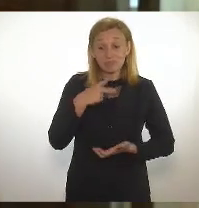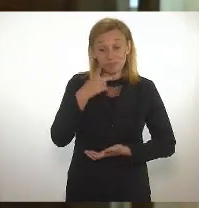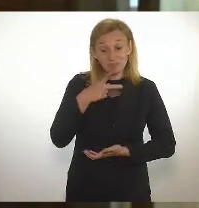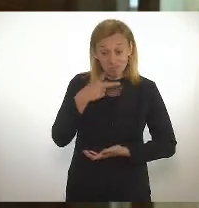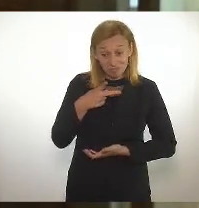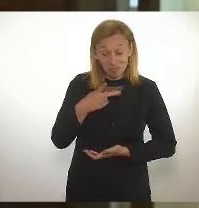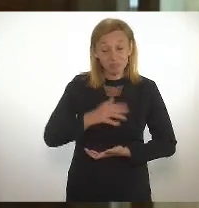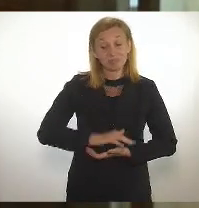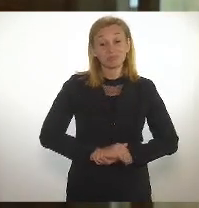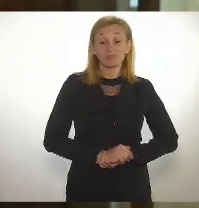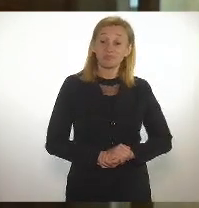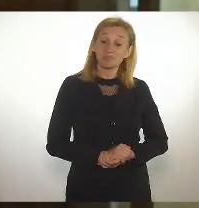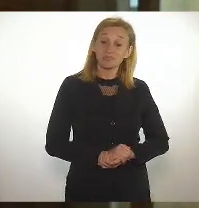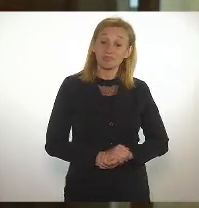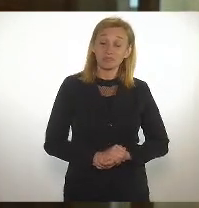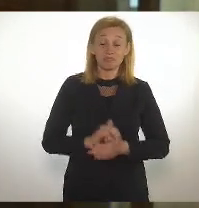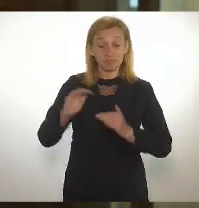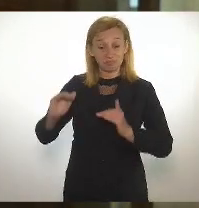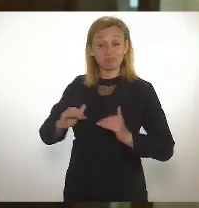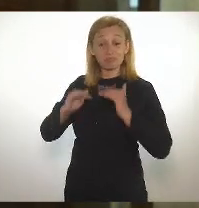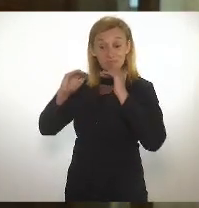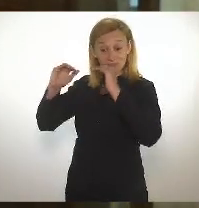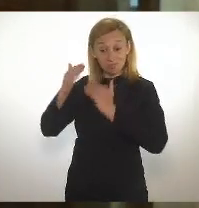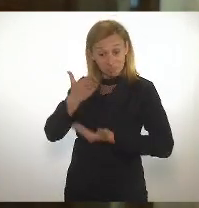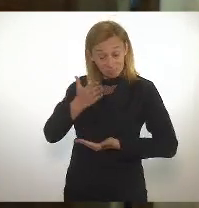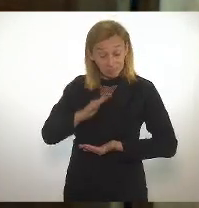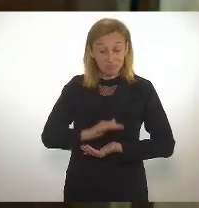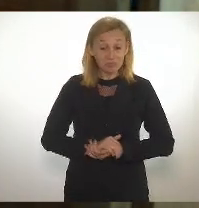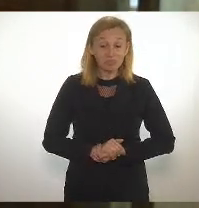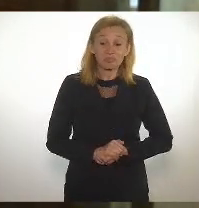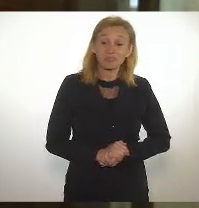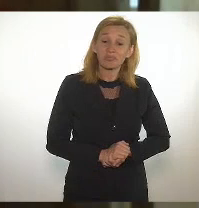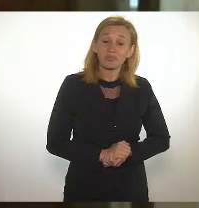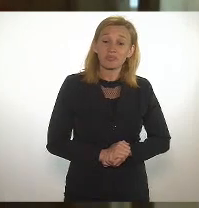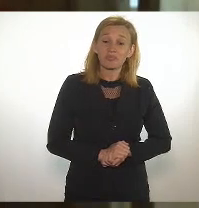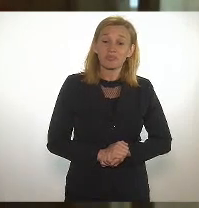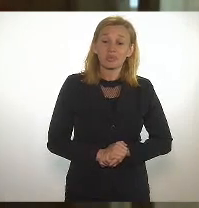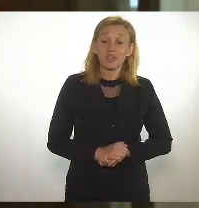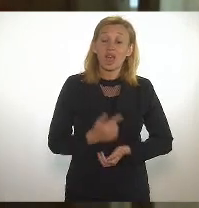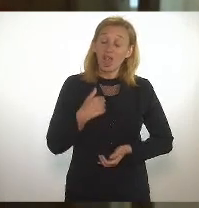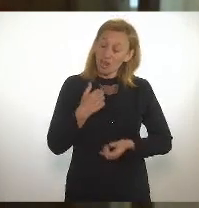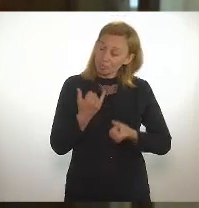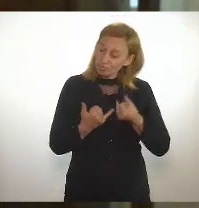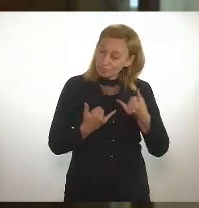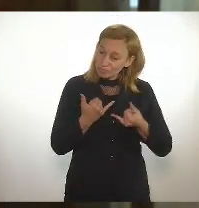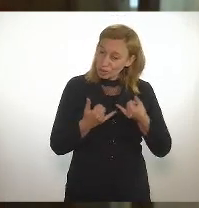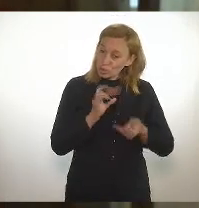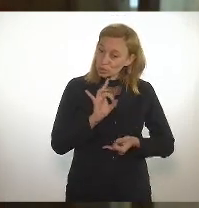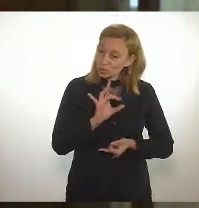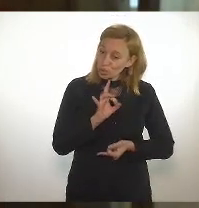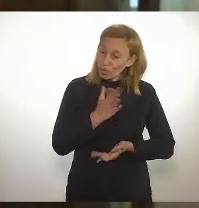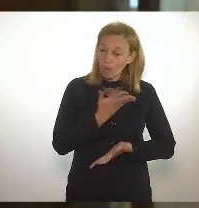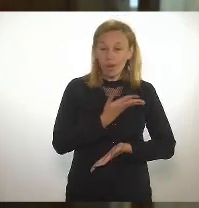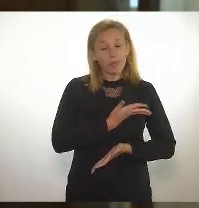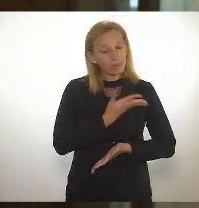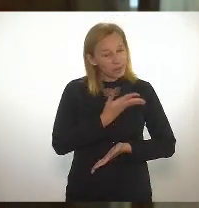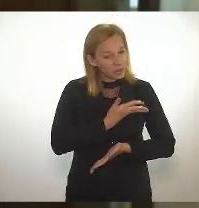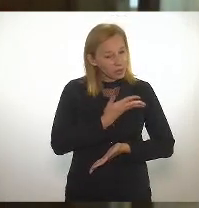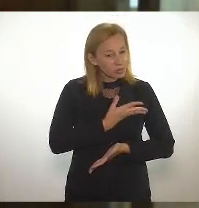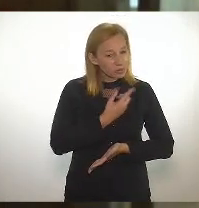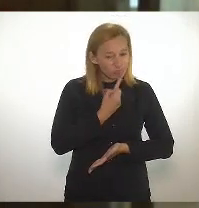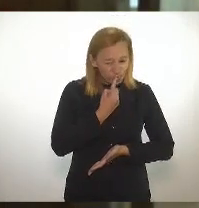Excelência que eu só brinco com os colegas que eu